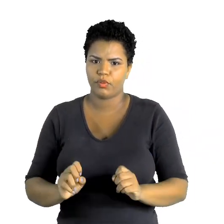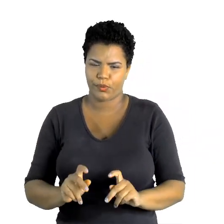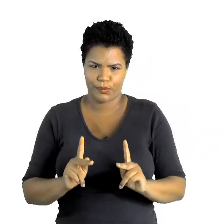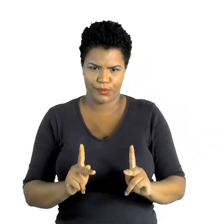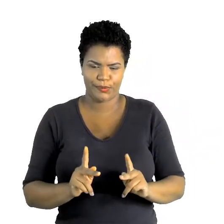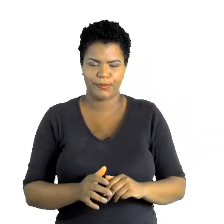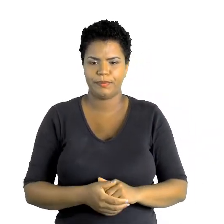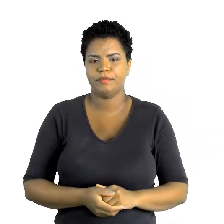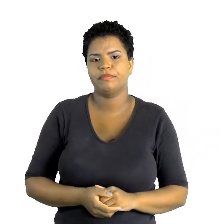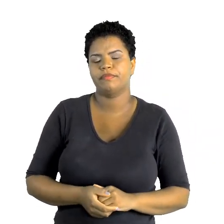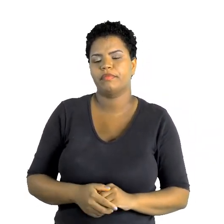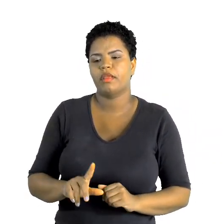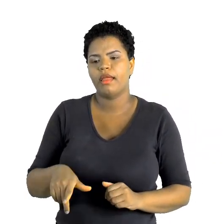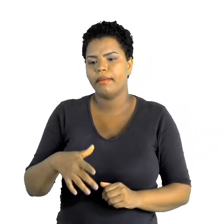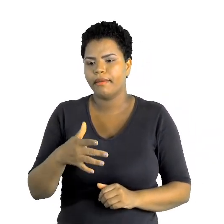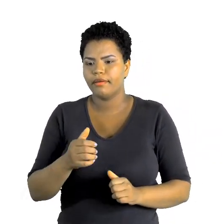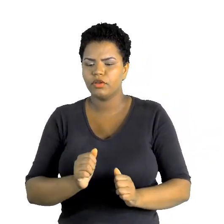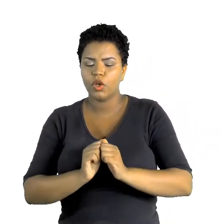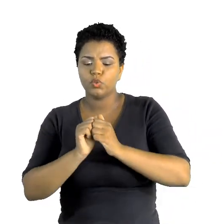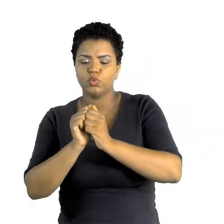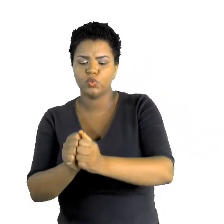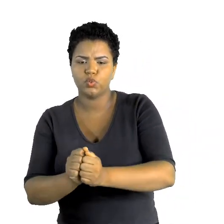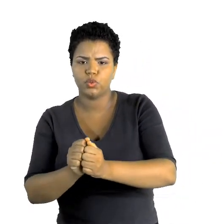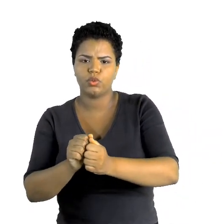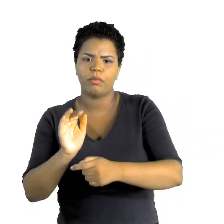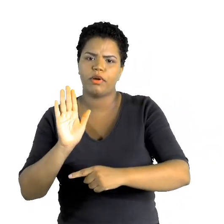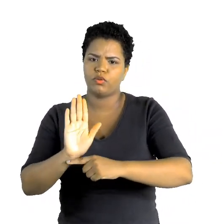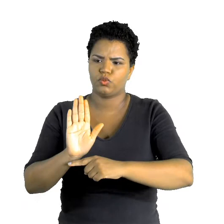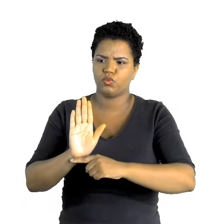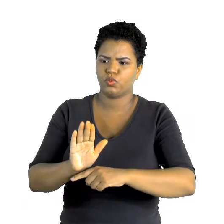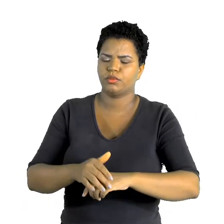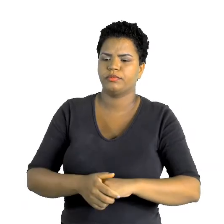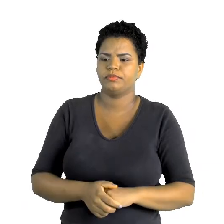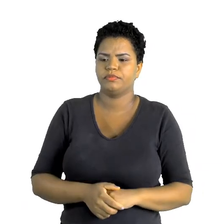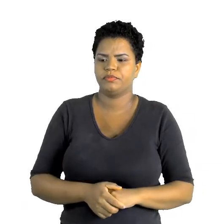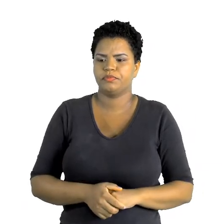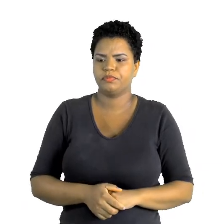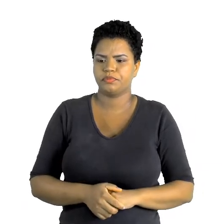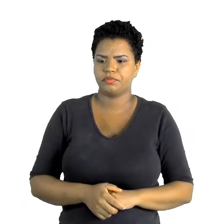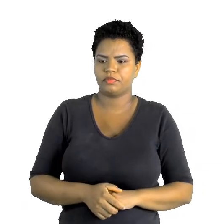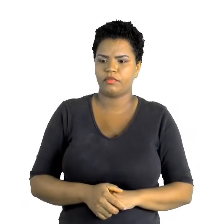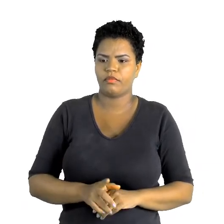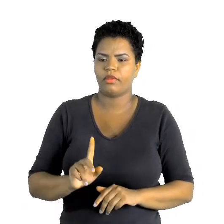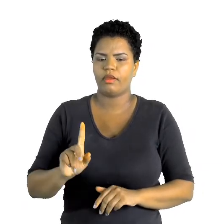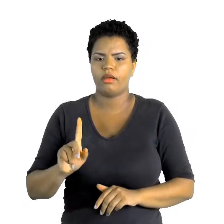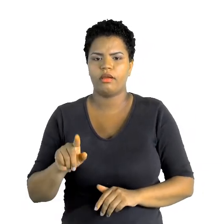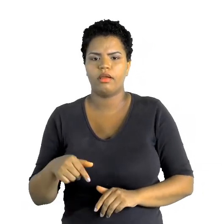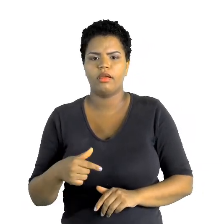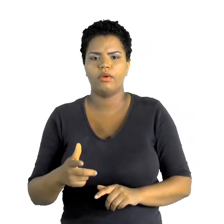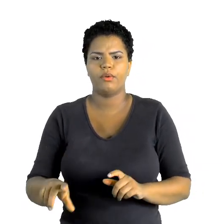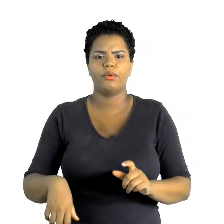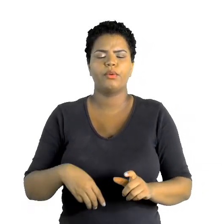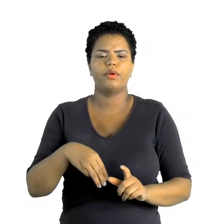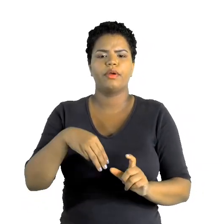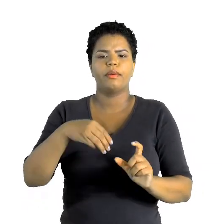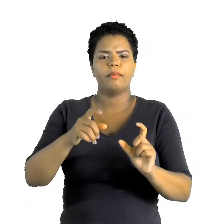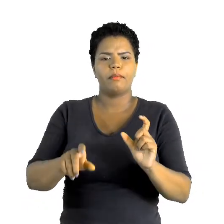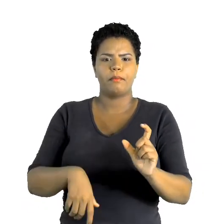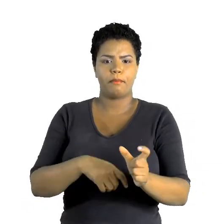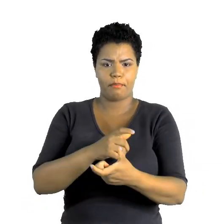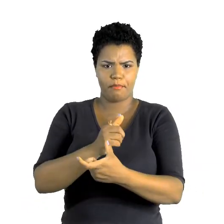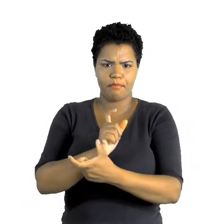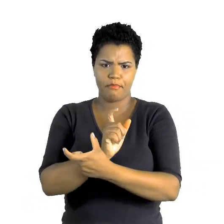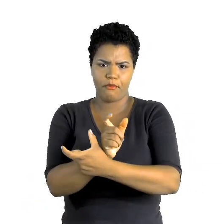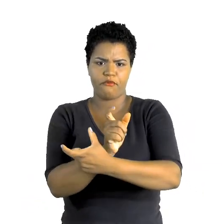Então, é alguém que está junto para auxiliar. São, portanto, os nossos morfemazinhos que indicam o prefix